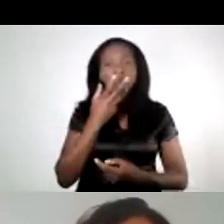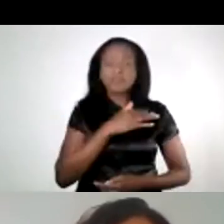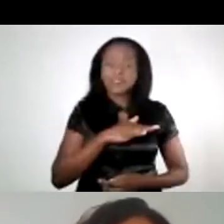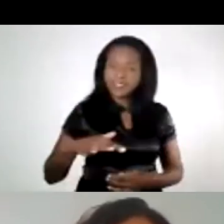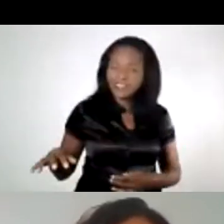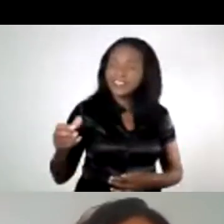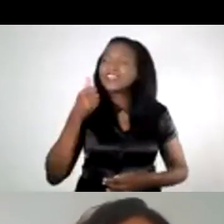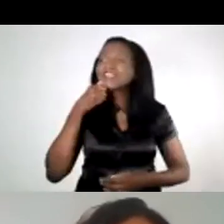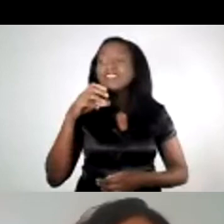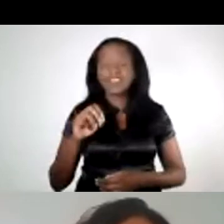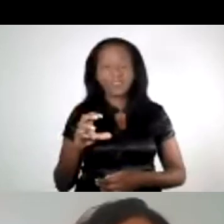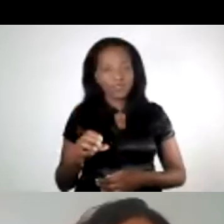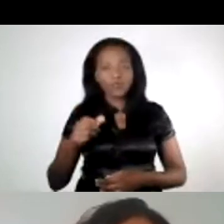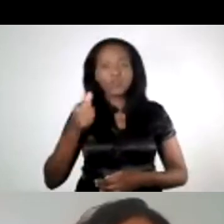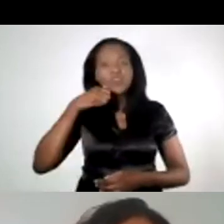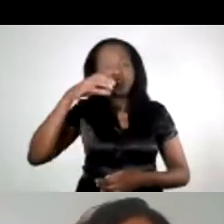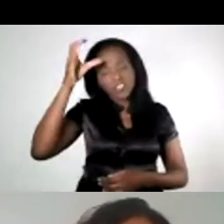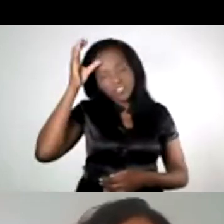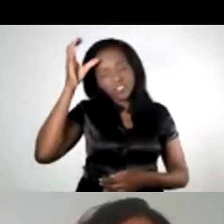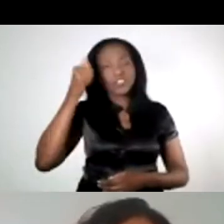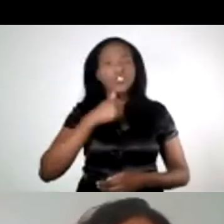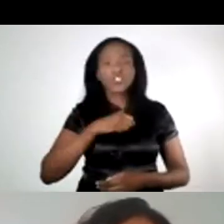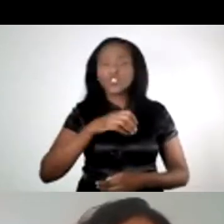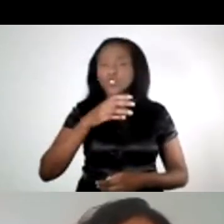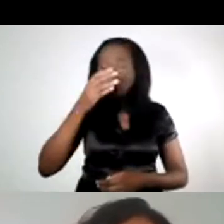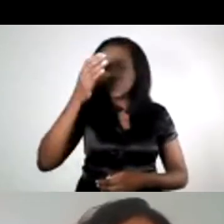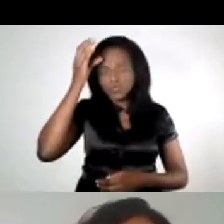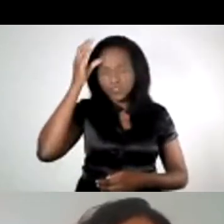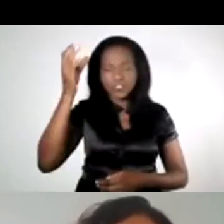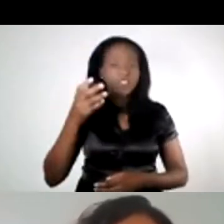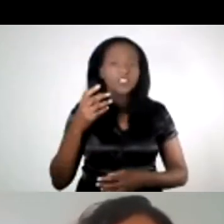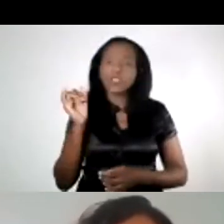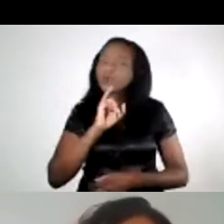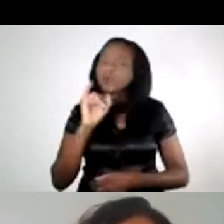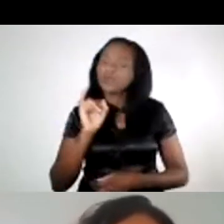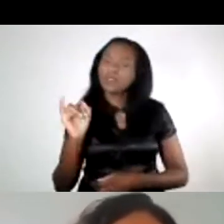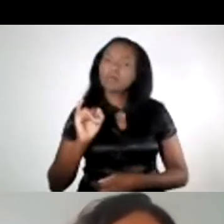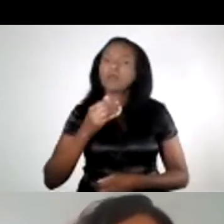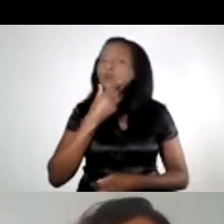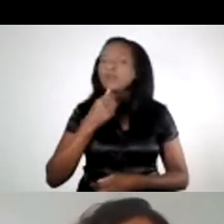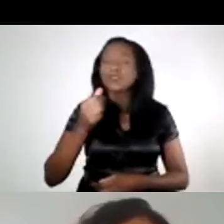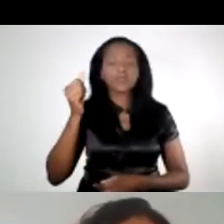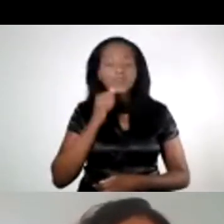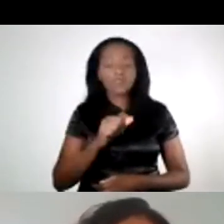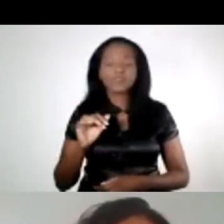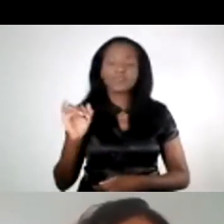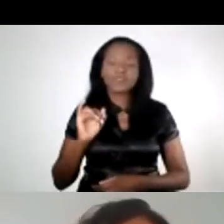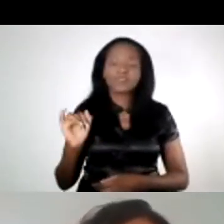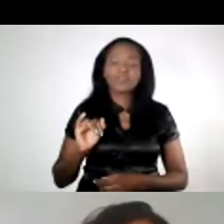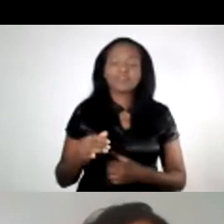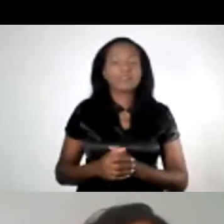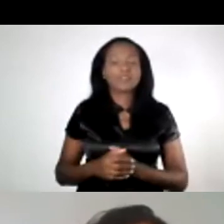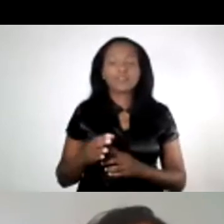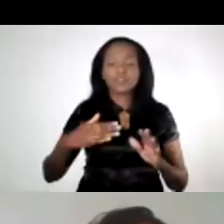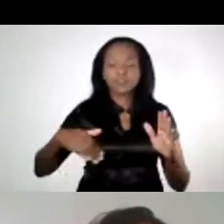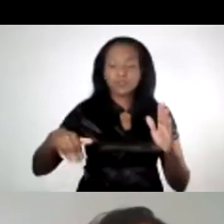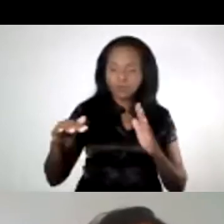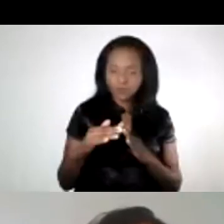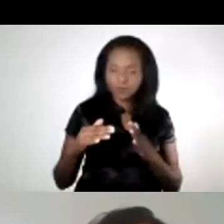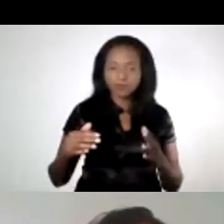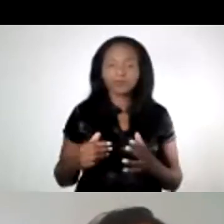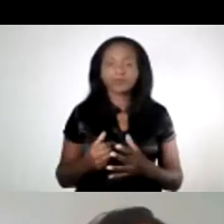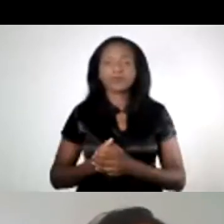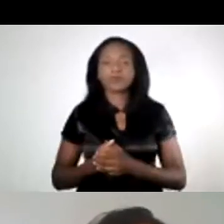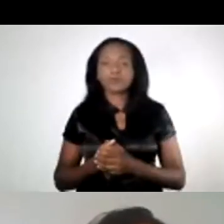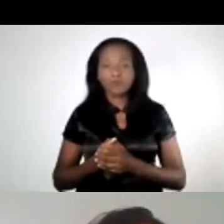com a vovó, com a titia, com o tio, né, com os irmãos, né? E se pega aquilo que